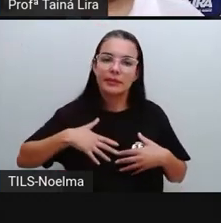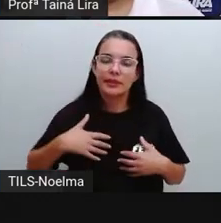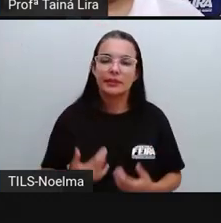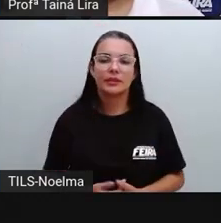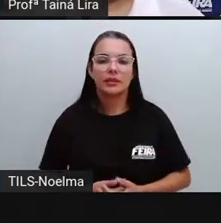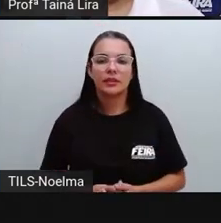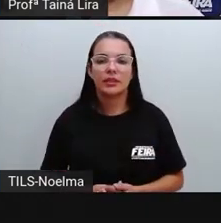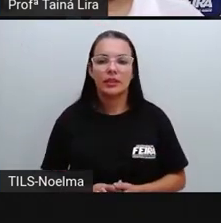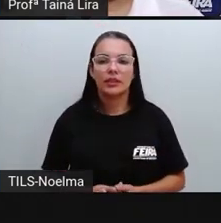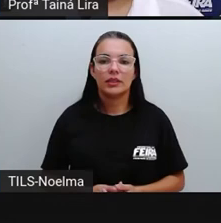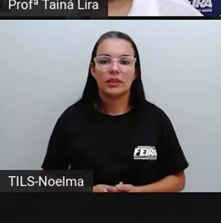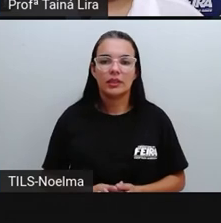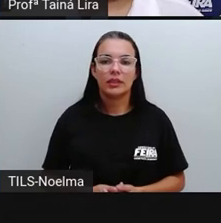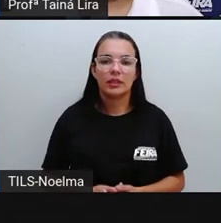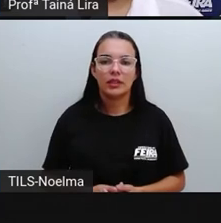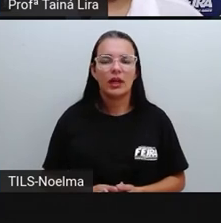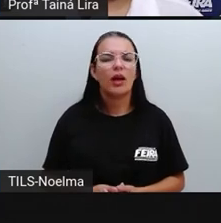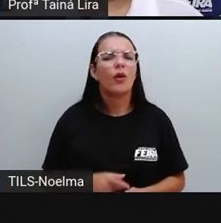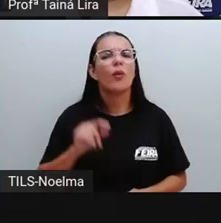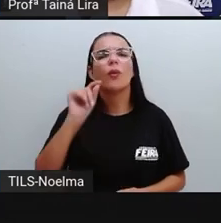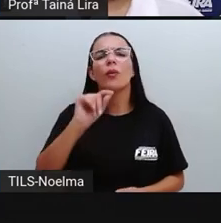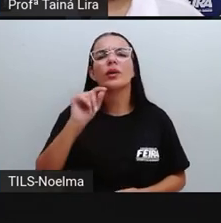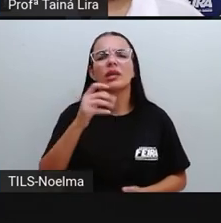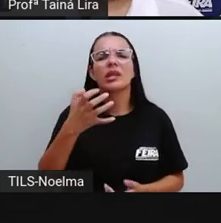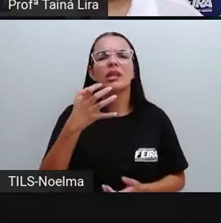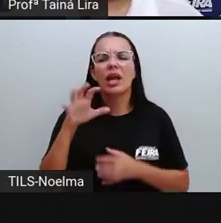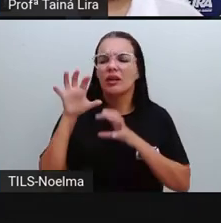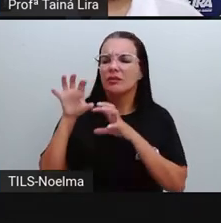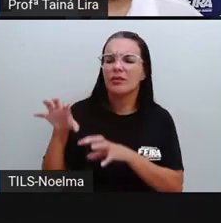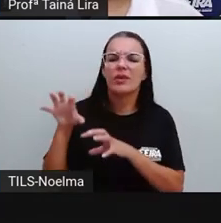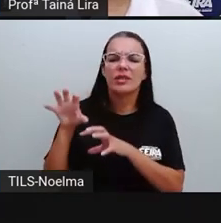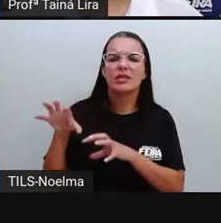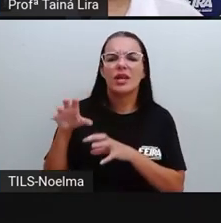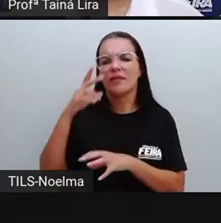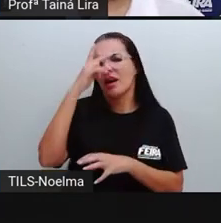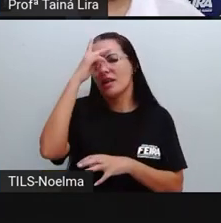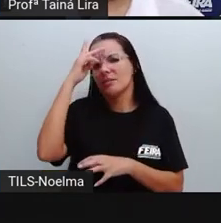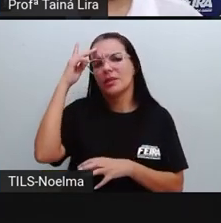Sobre o que ele quer convencer o seu público?